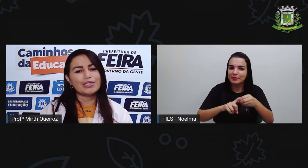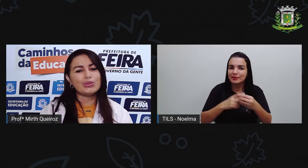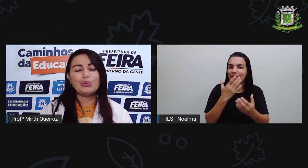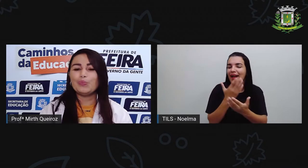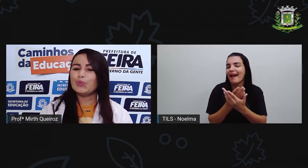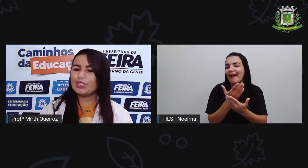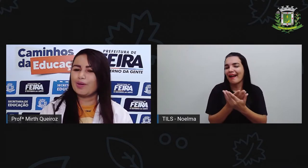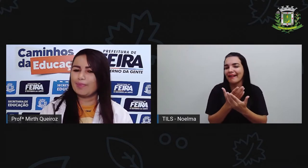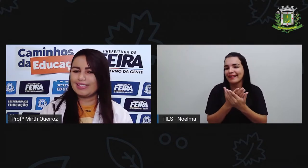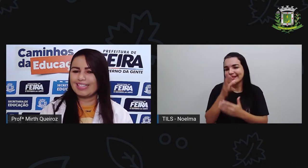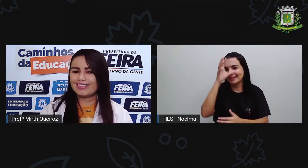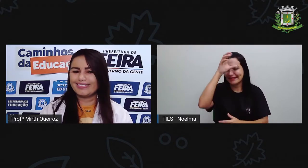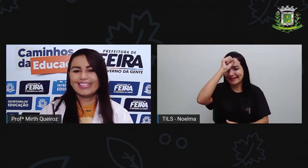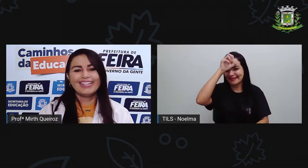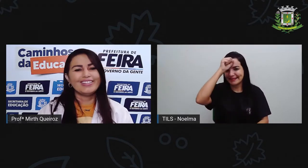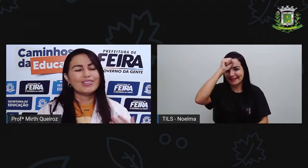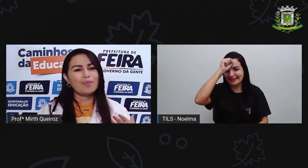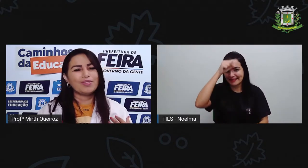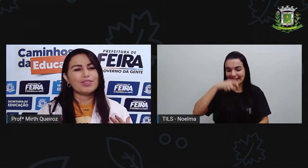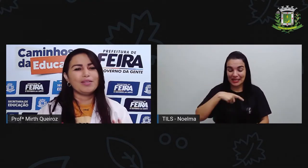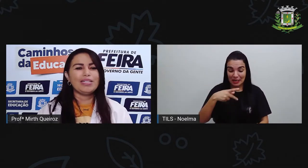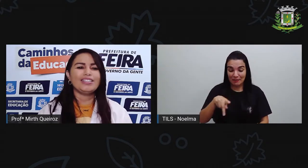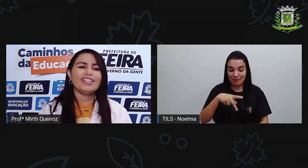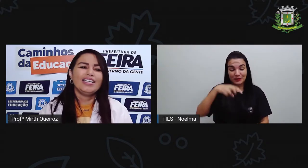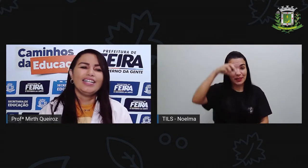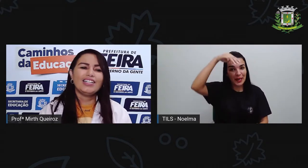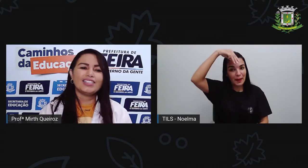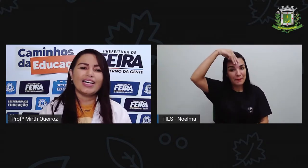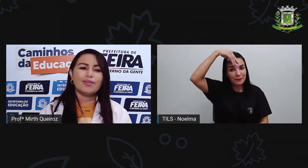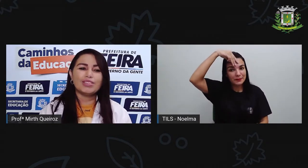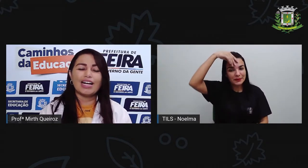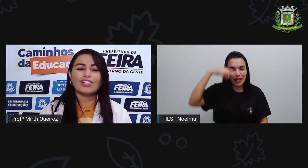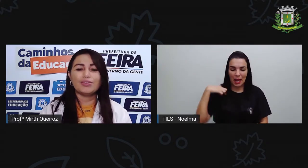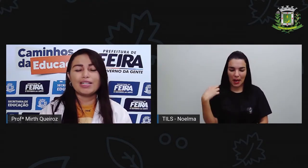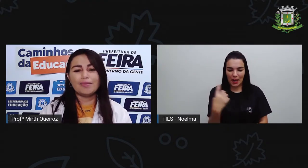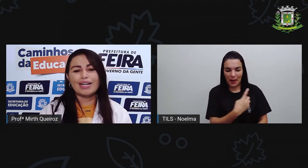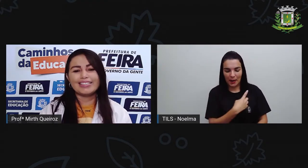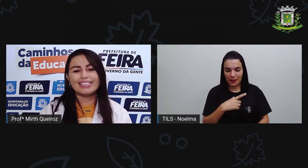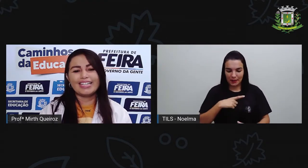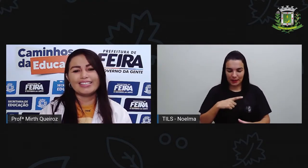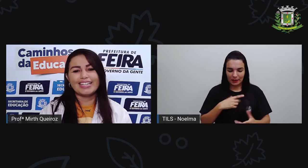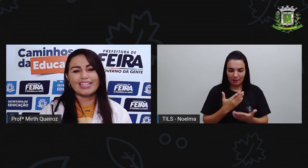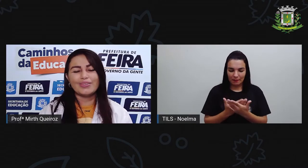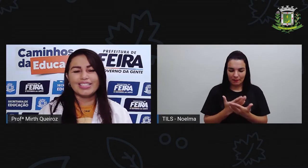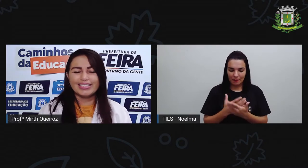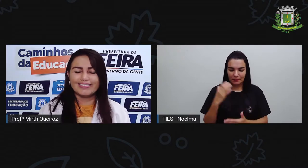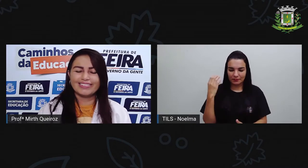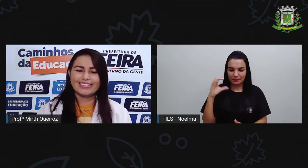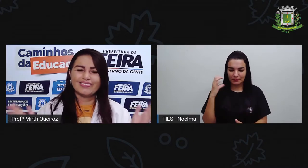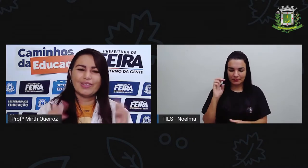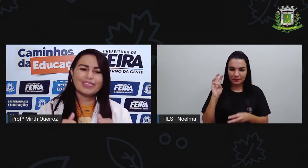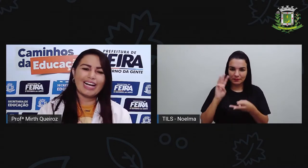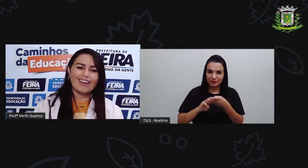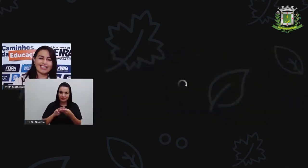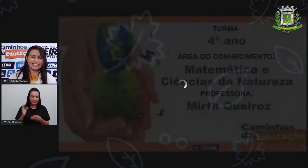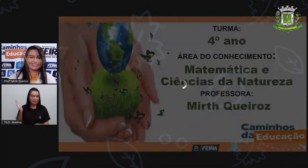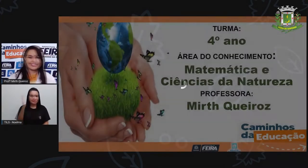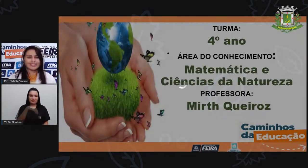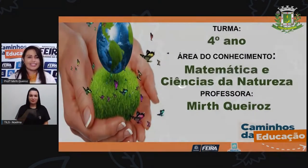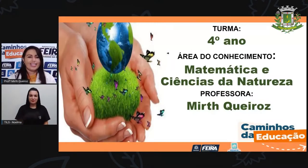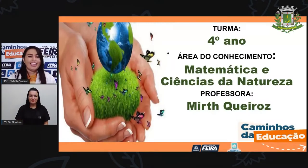um momento de muito aprendizado. Eu sou a professora Mirth e nós teremos aula de Matemática e Ciências da Natureza. Vamos à